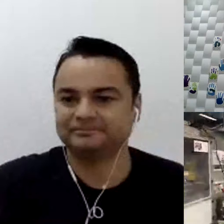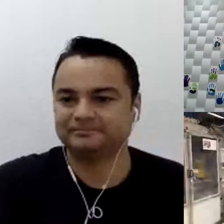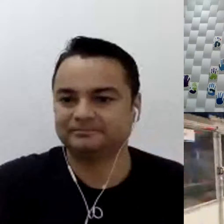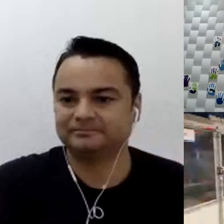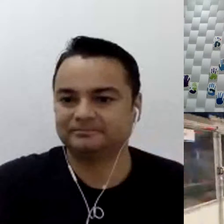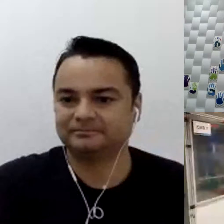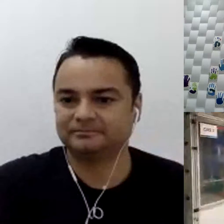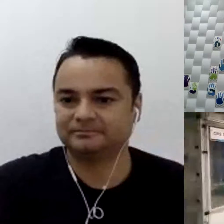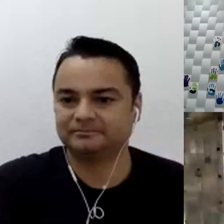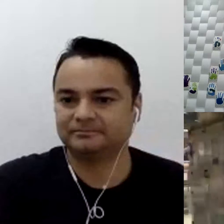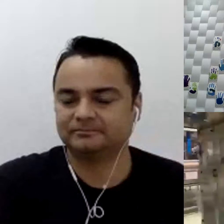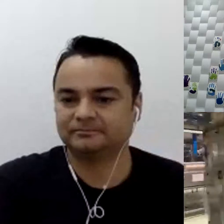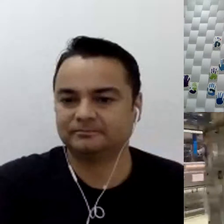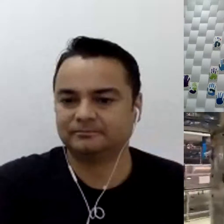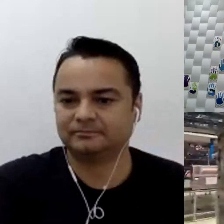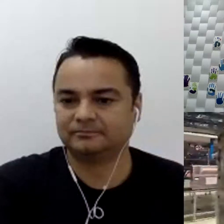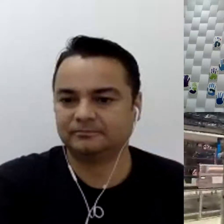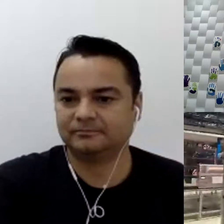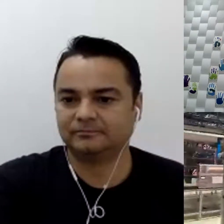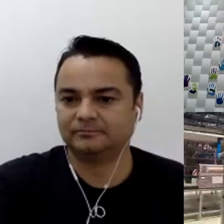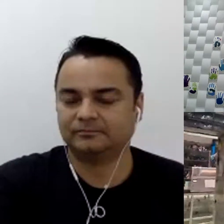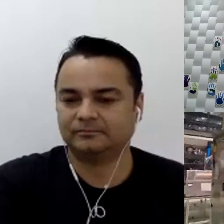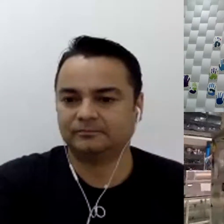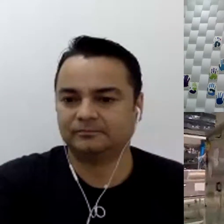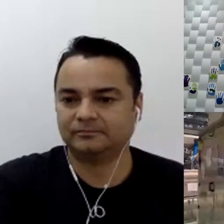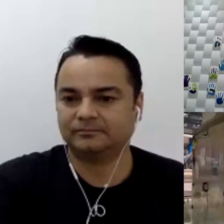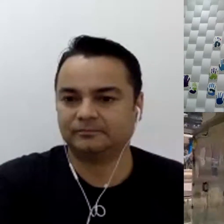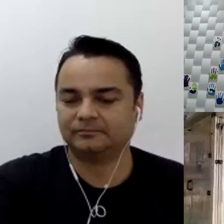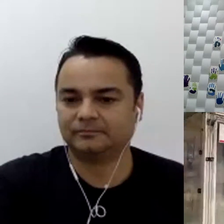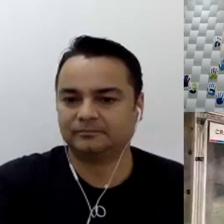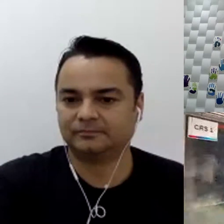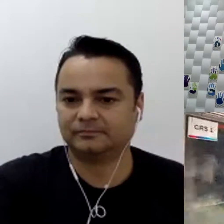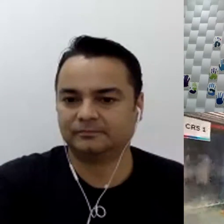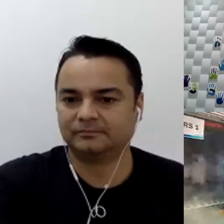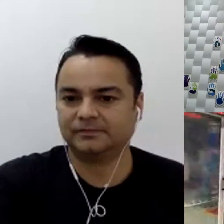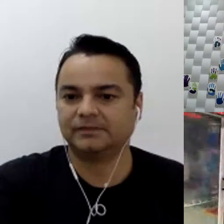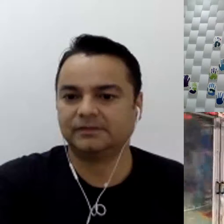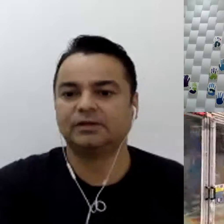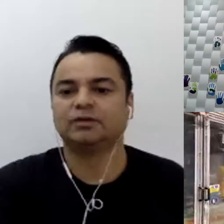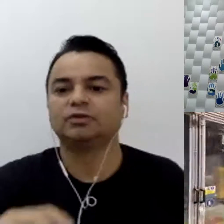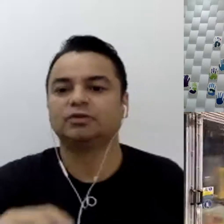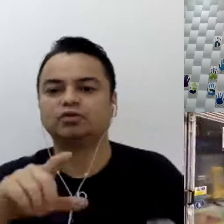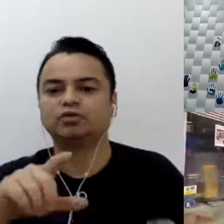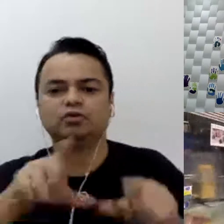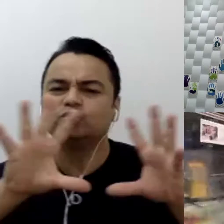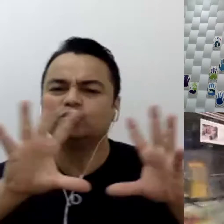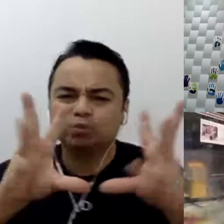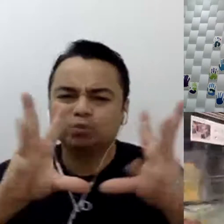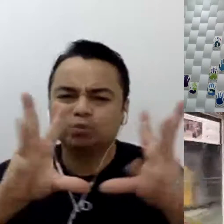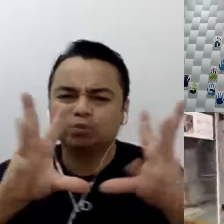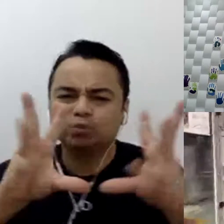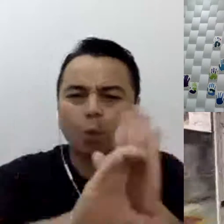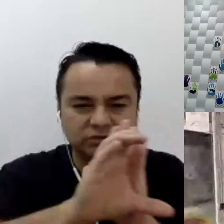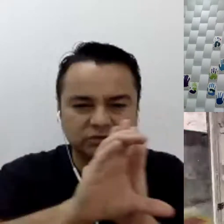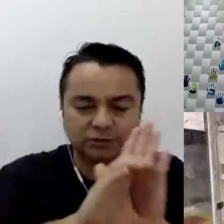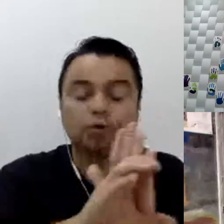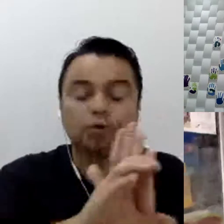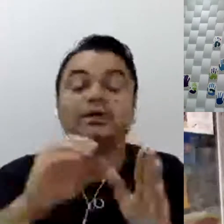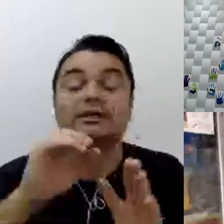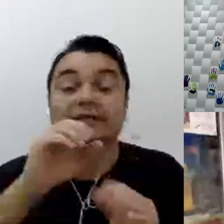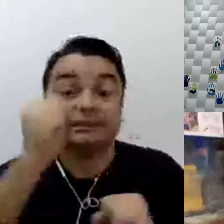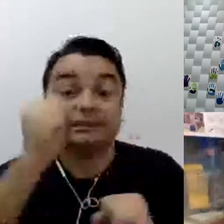durabilidade e performance, onde a gente faz todo o conceito de durabilidade e performance do produto. Então, a indústria 4.0 aqui